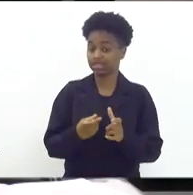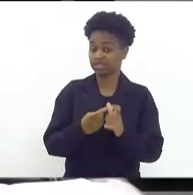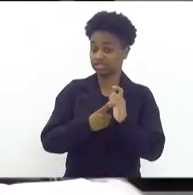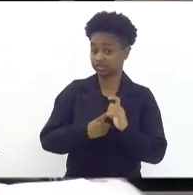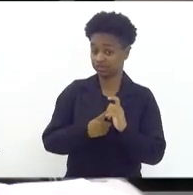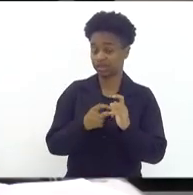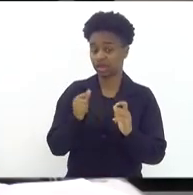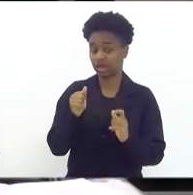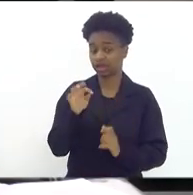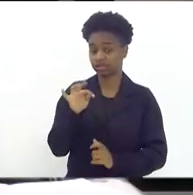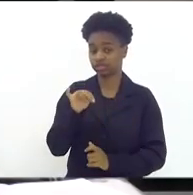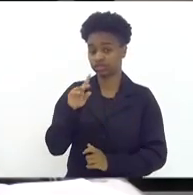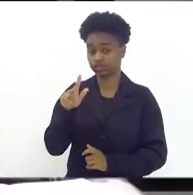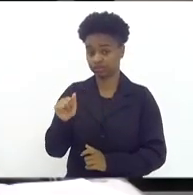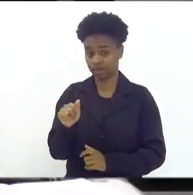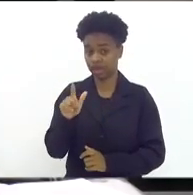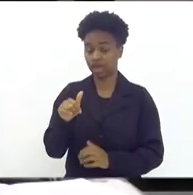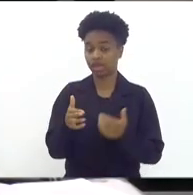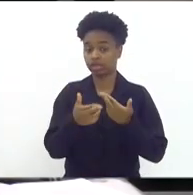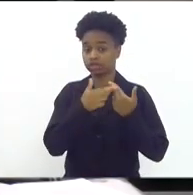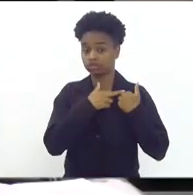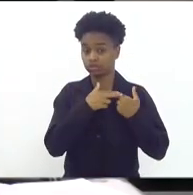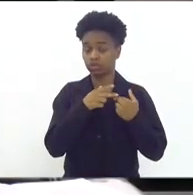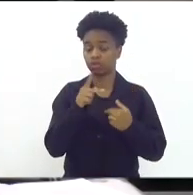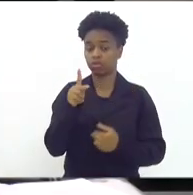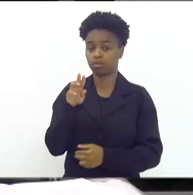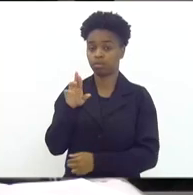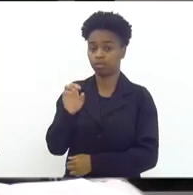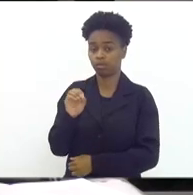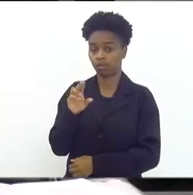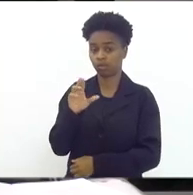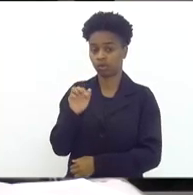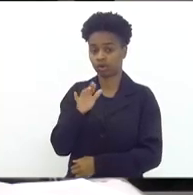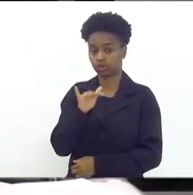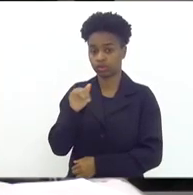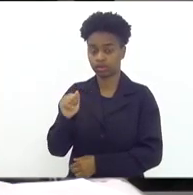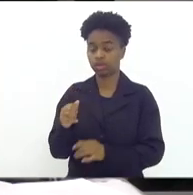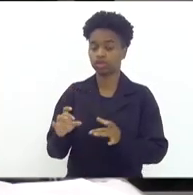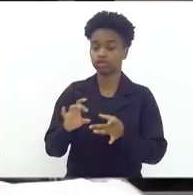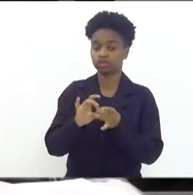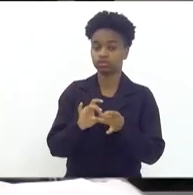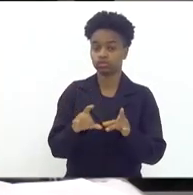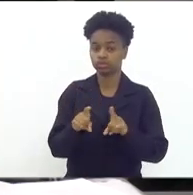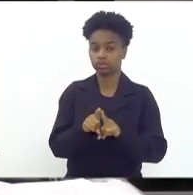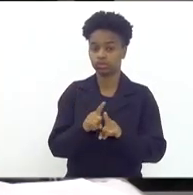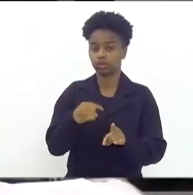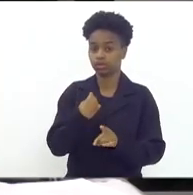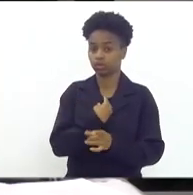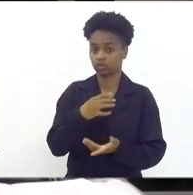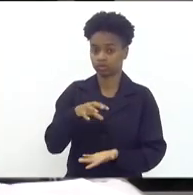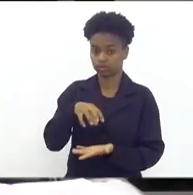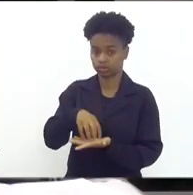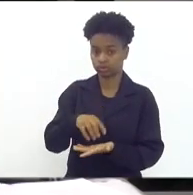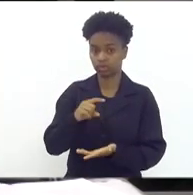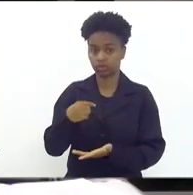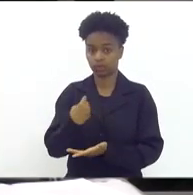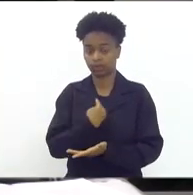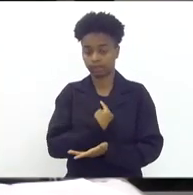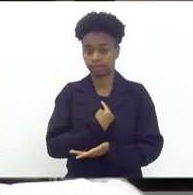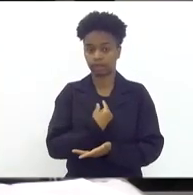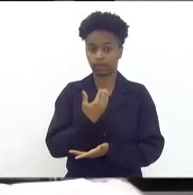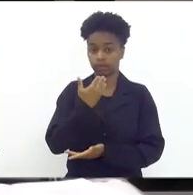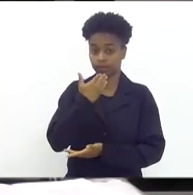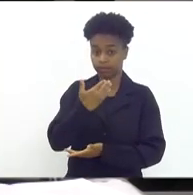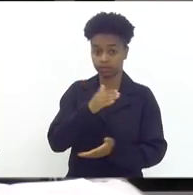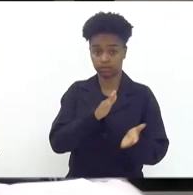é uma uma atribuição da Procuradoria Geral do Estado que em convênio com a nossa agência a gente Repassa a cobrança